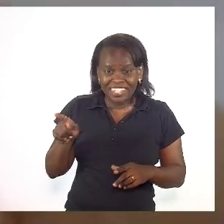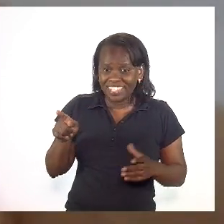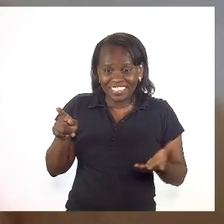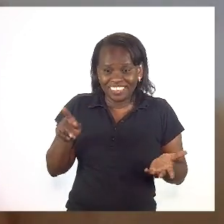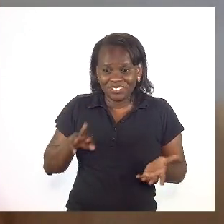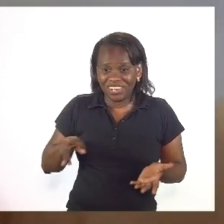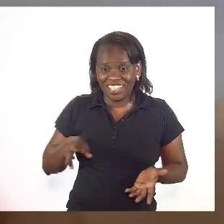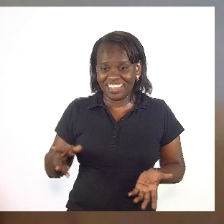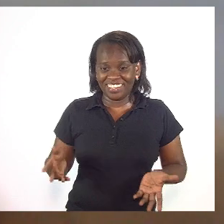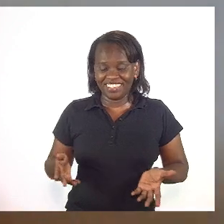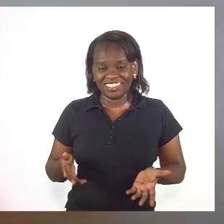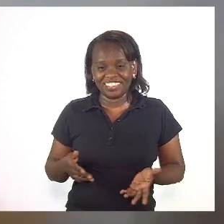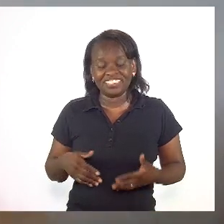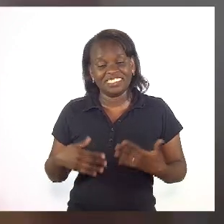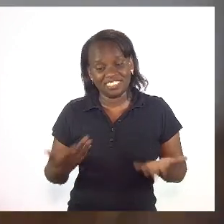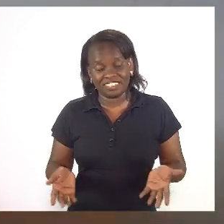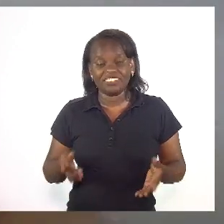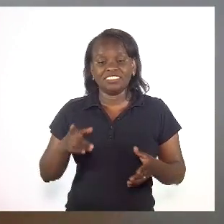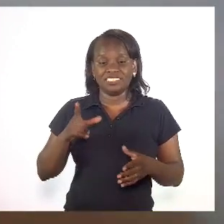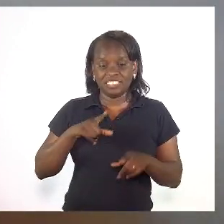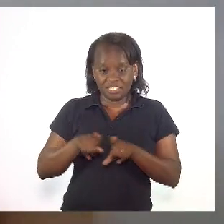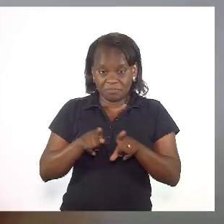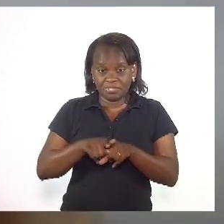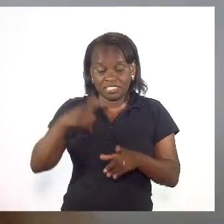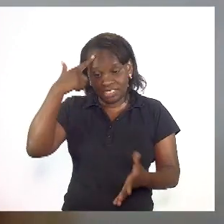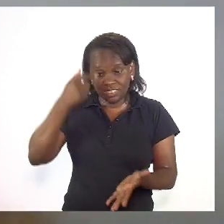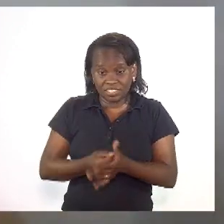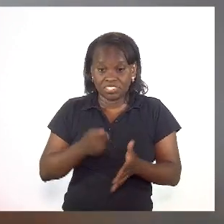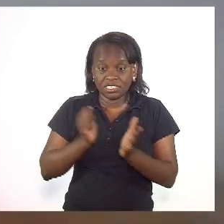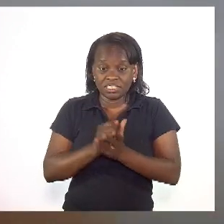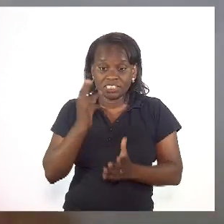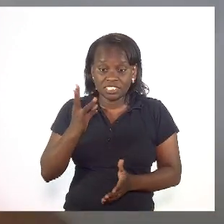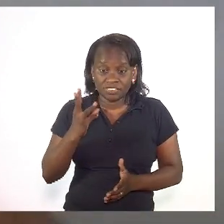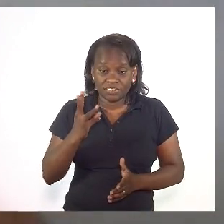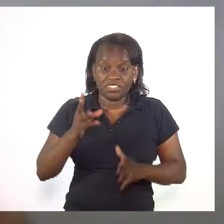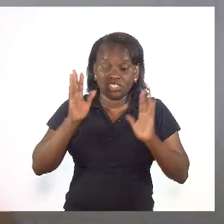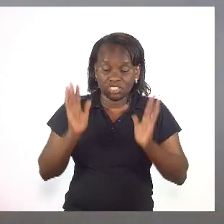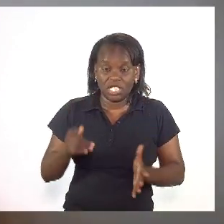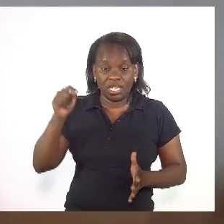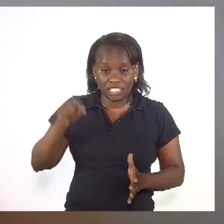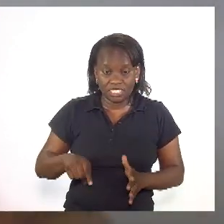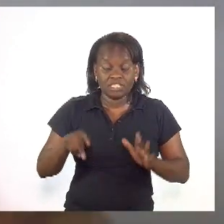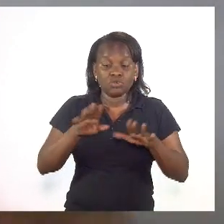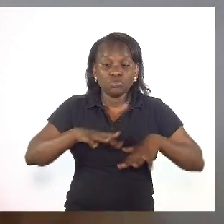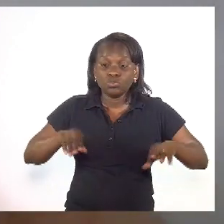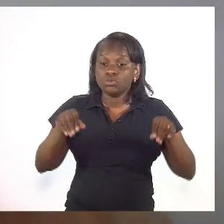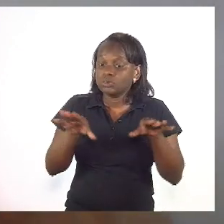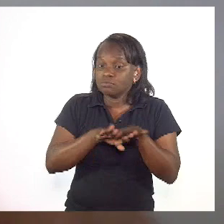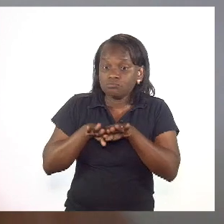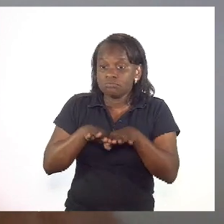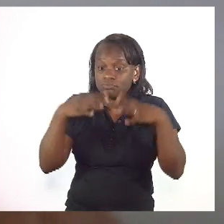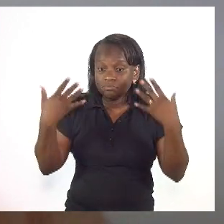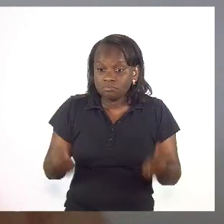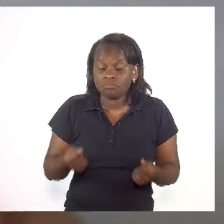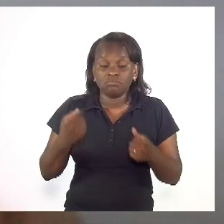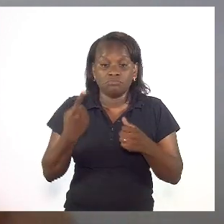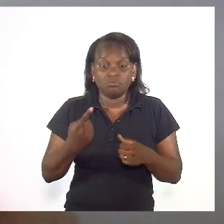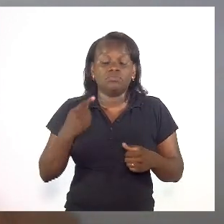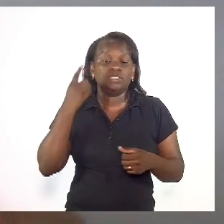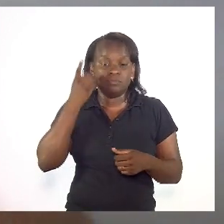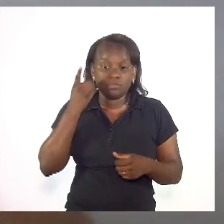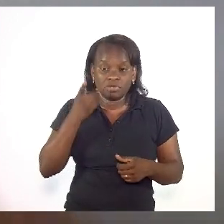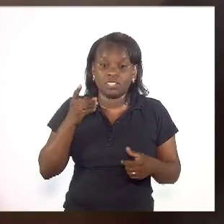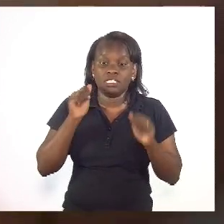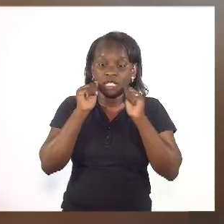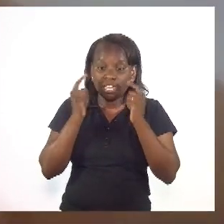injustiça. Inclusive, as 3 decisões elencadas por unanimidade da Assembleia Legislativa pelo deputado Luiz